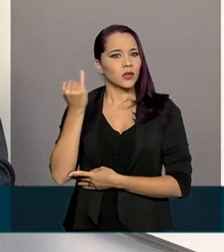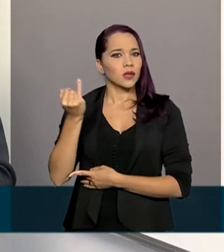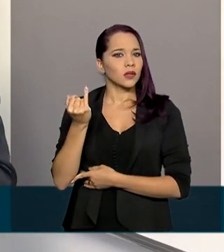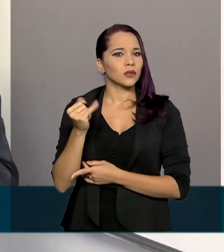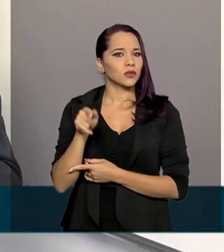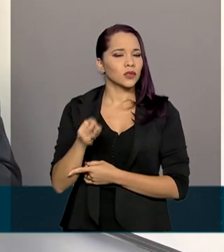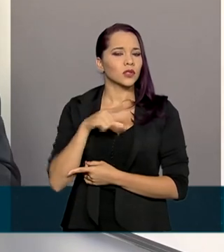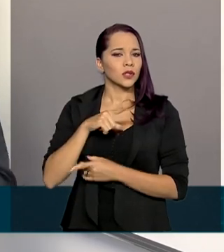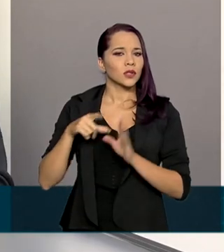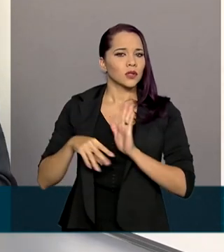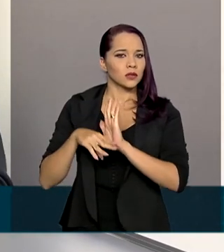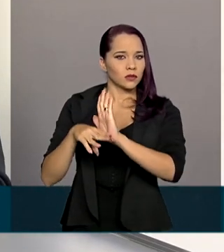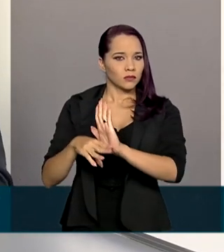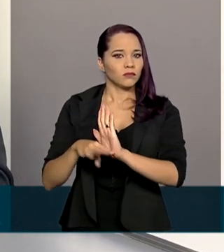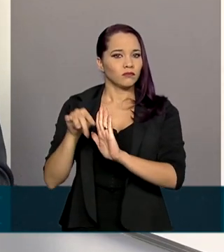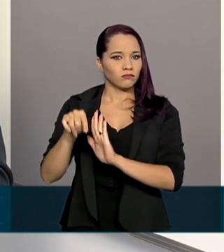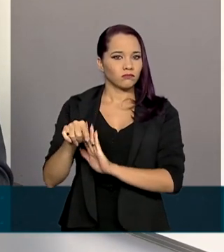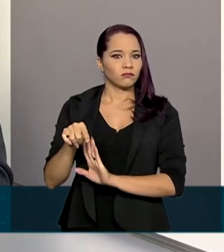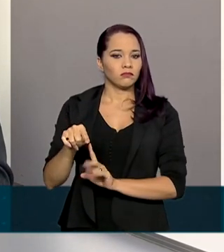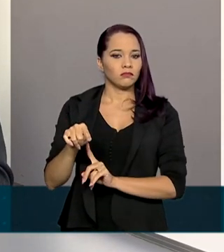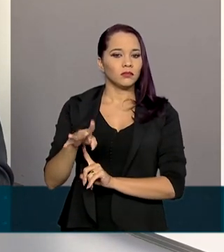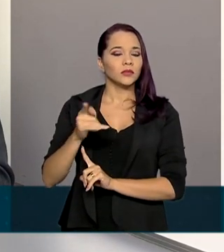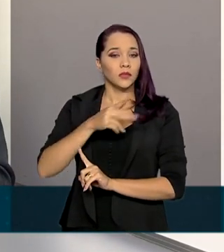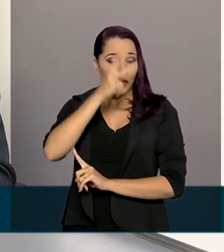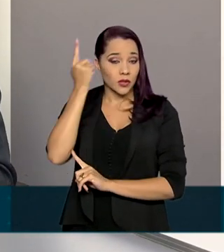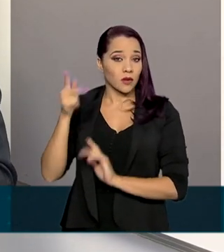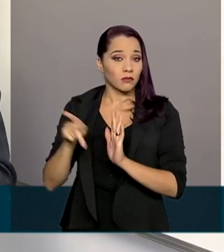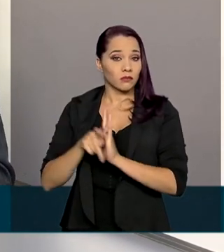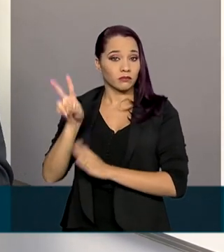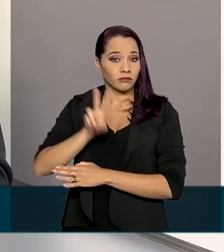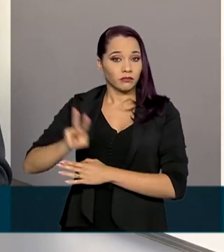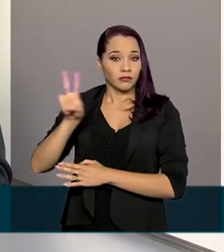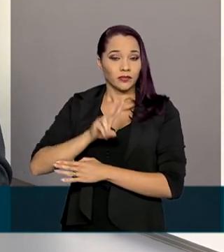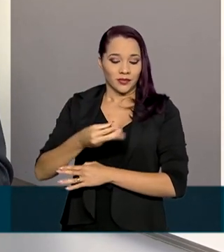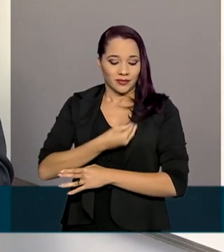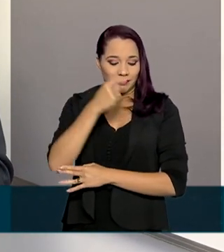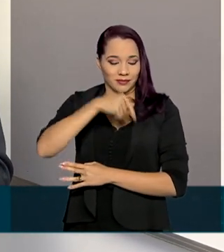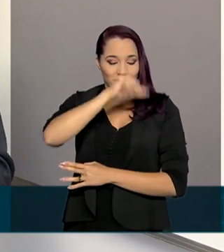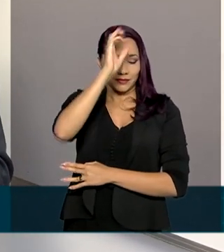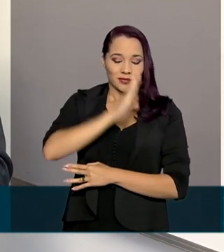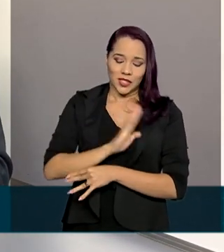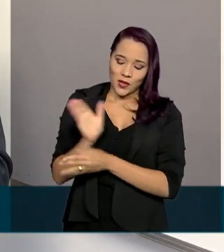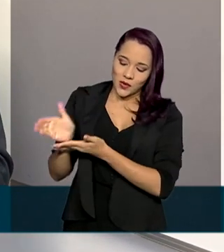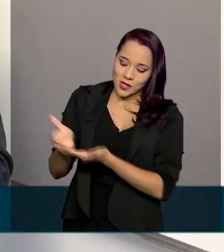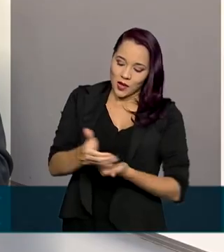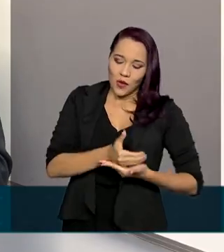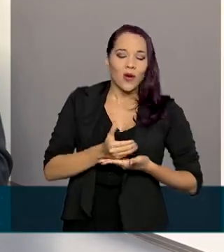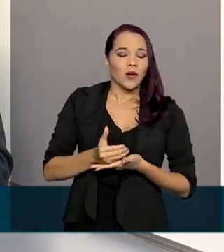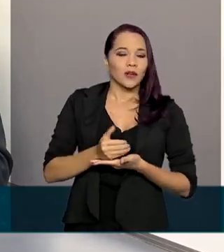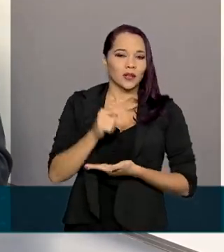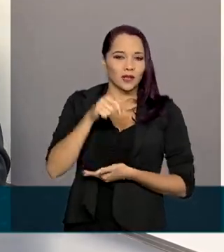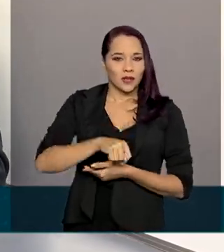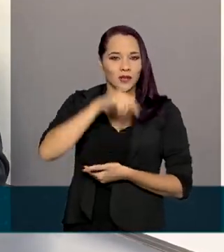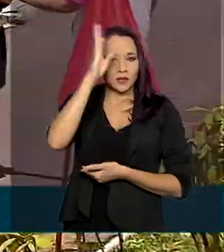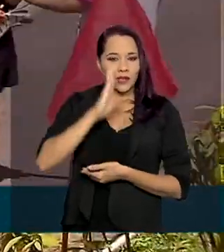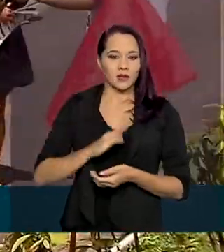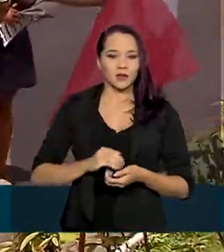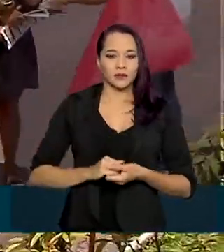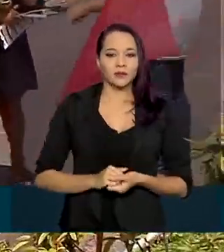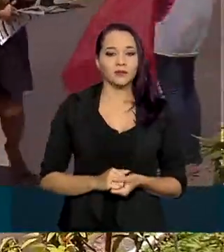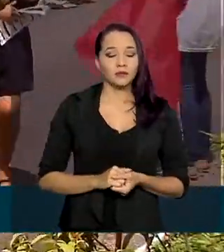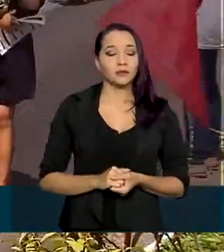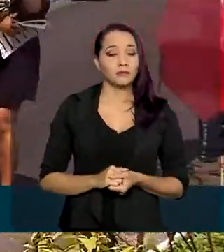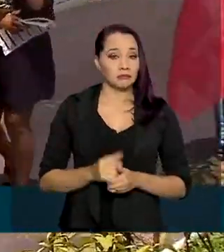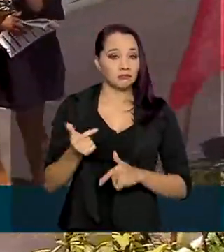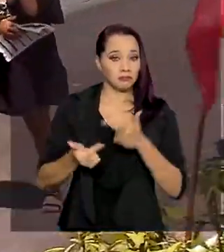que beneficia os venezuelanos do nosso território e que os acolhe como refugiados aqui no Brasil. A